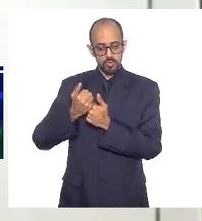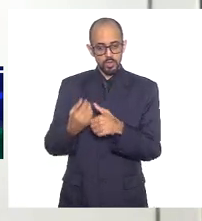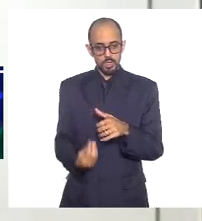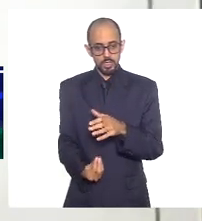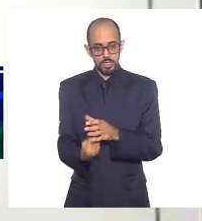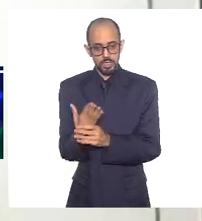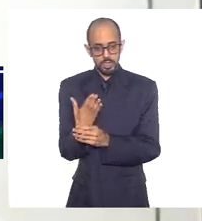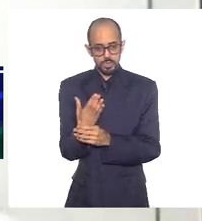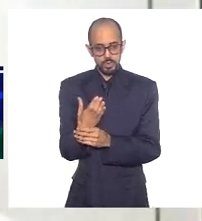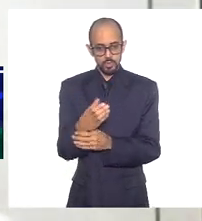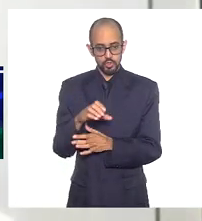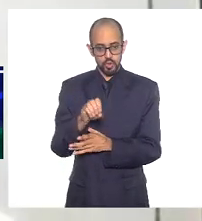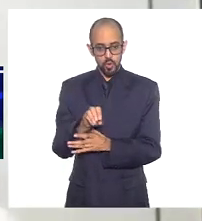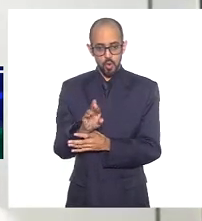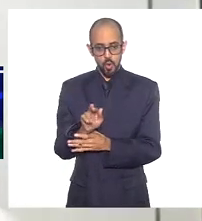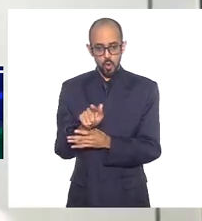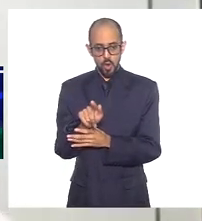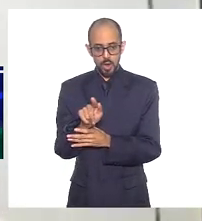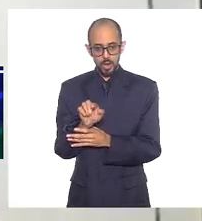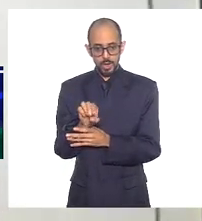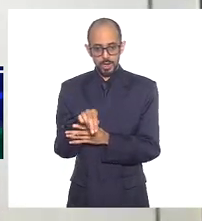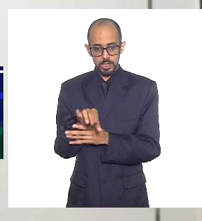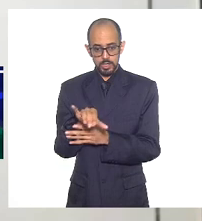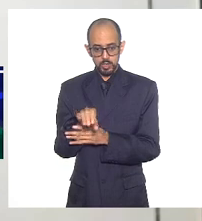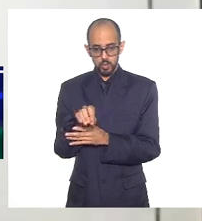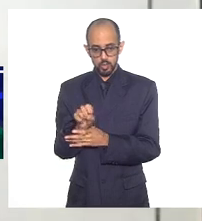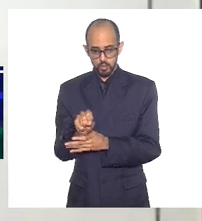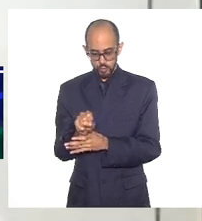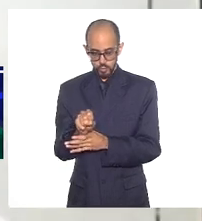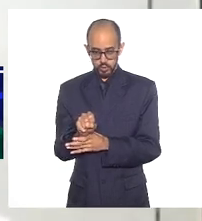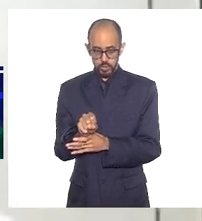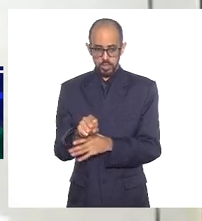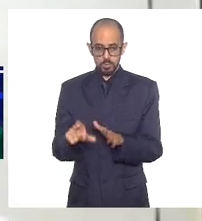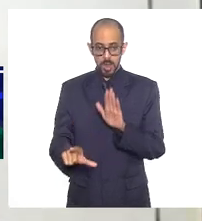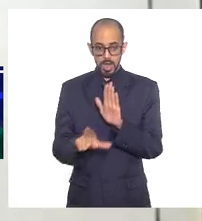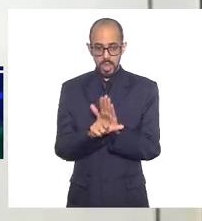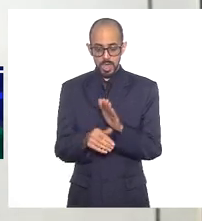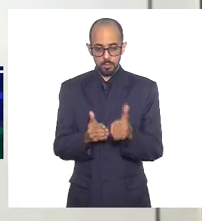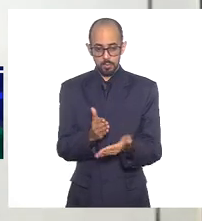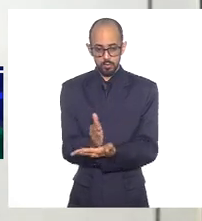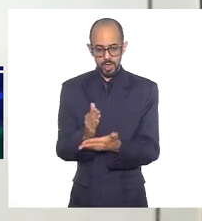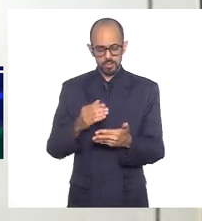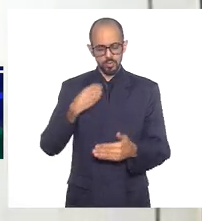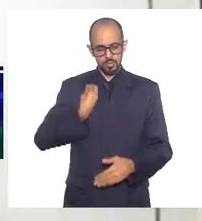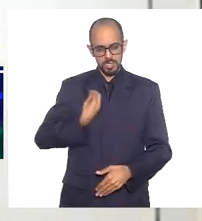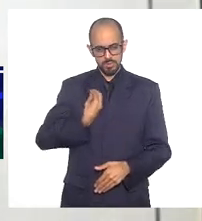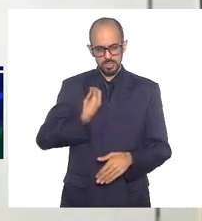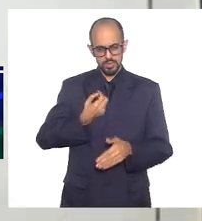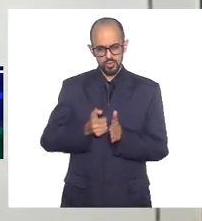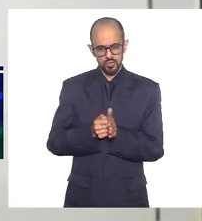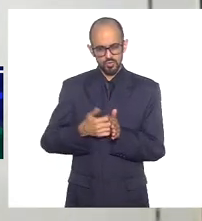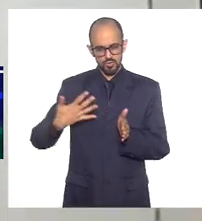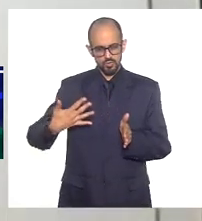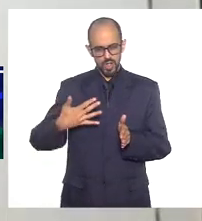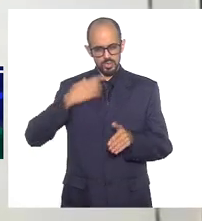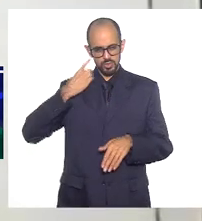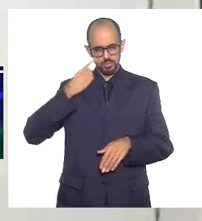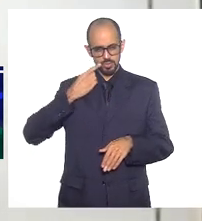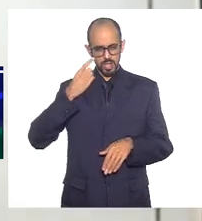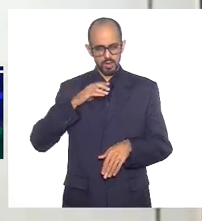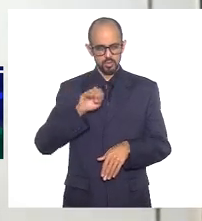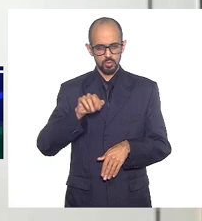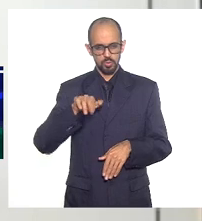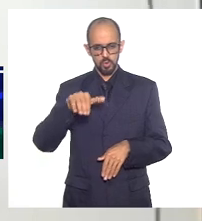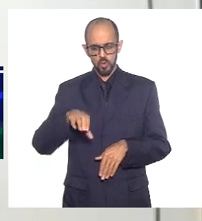de Janeiro a PAPO que foi um projeto foi uma lei aprovada aqui com a participação de vários deputados deputado Bruno Daway deputado